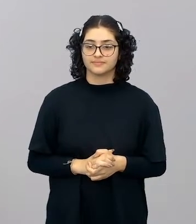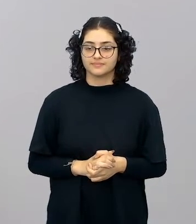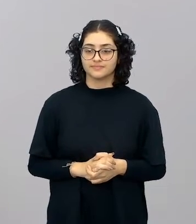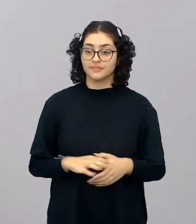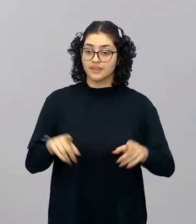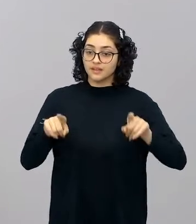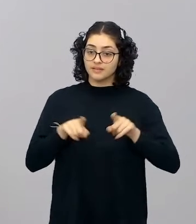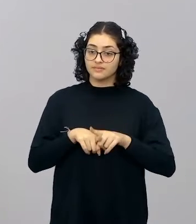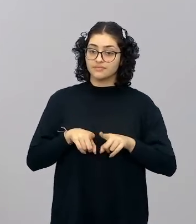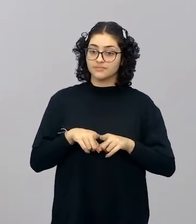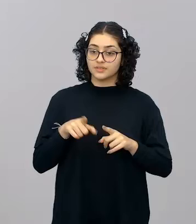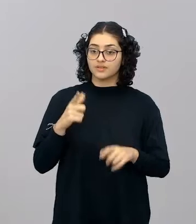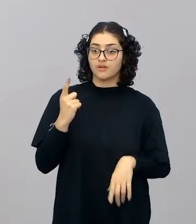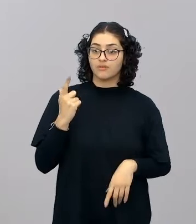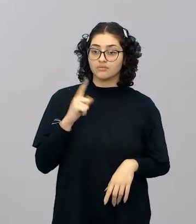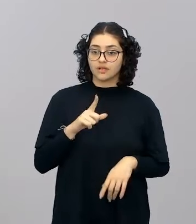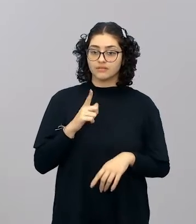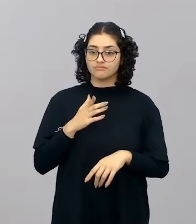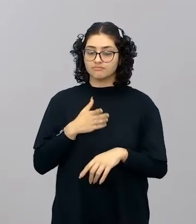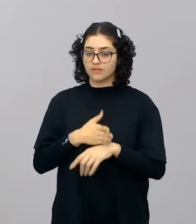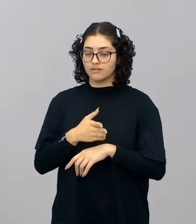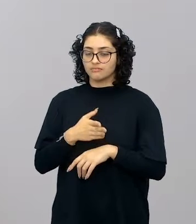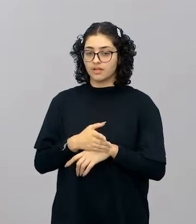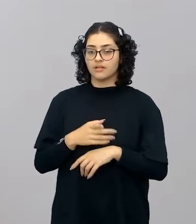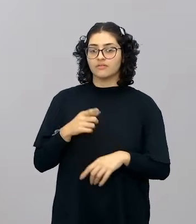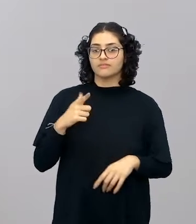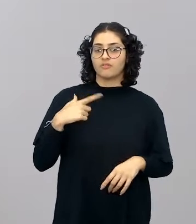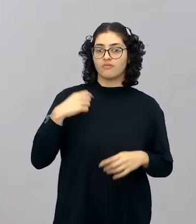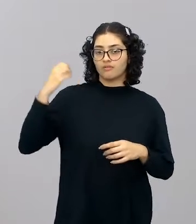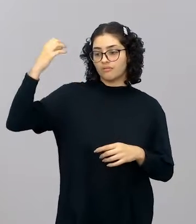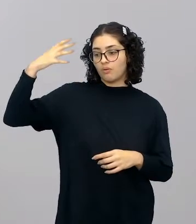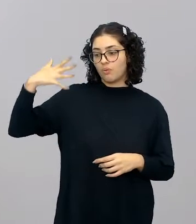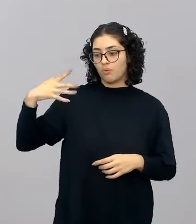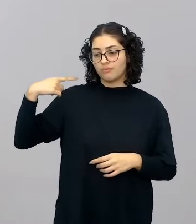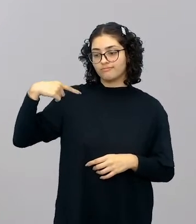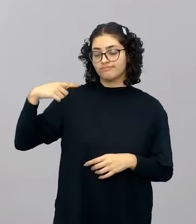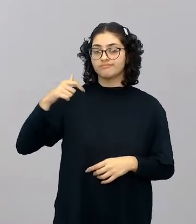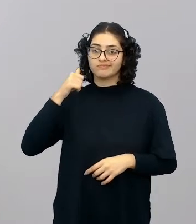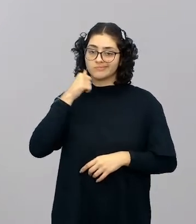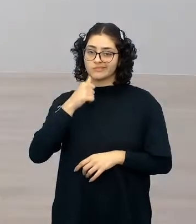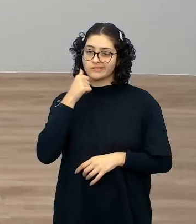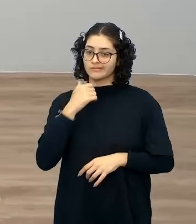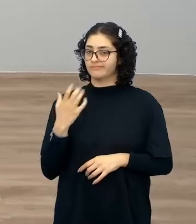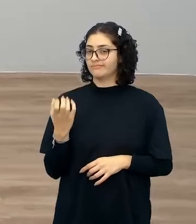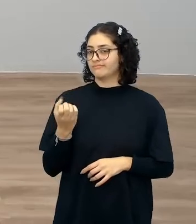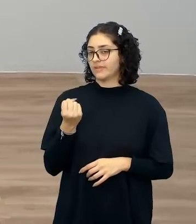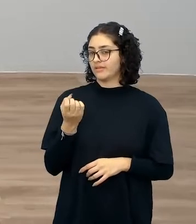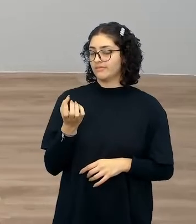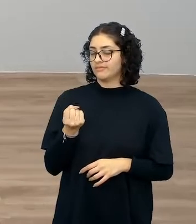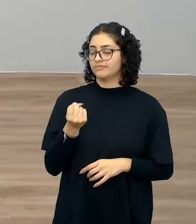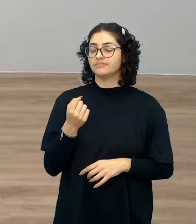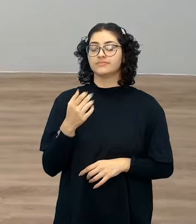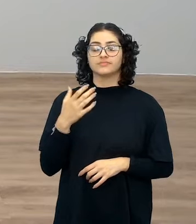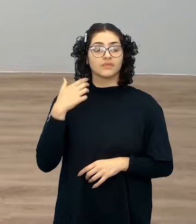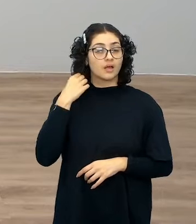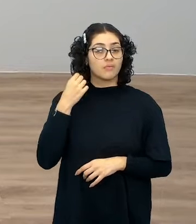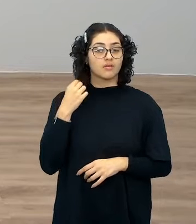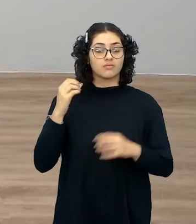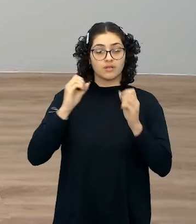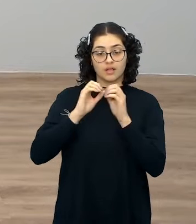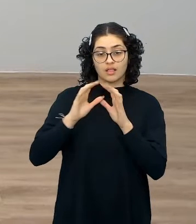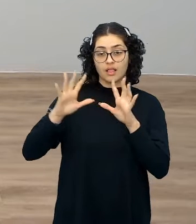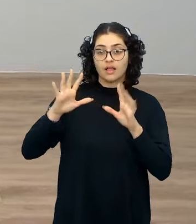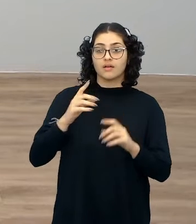também, para que todos aí possam ter acesso, vou fazer a minha descrição. Sou uma mulher branca, cabelos claros, olhos